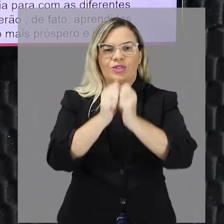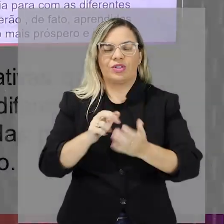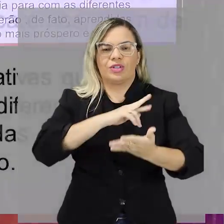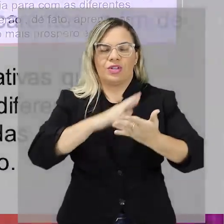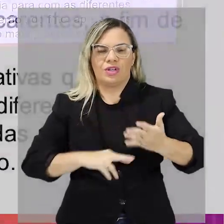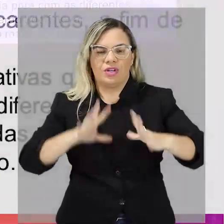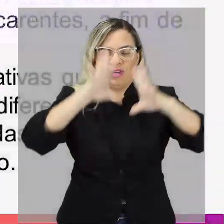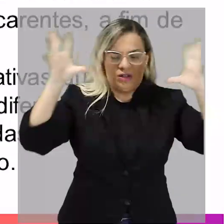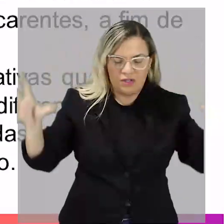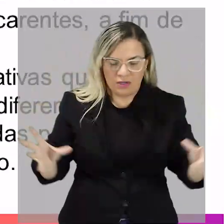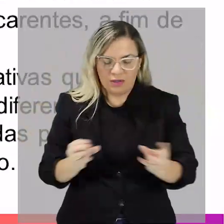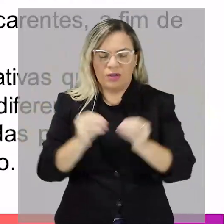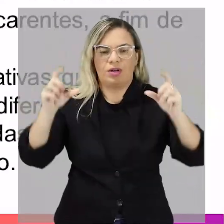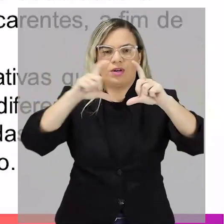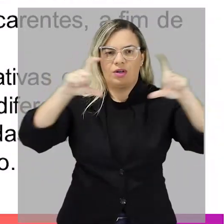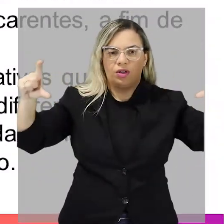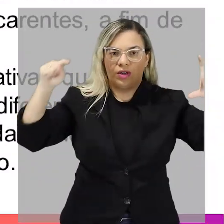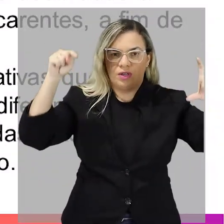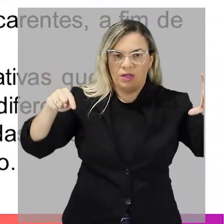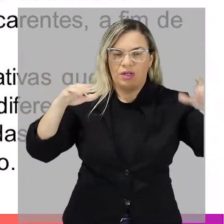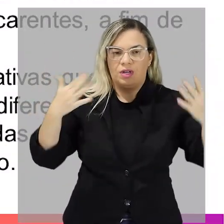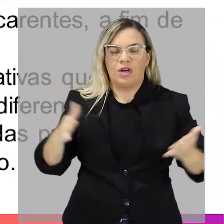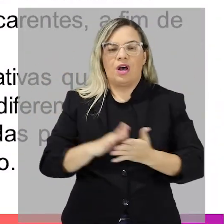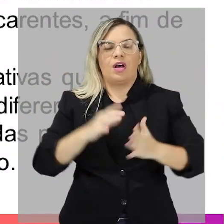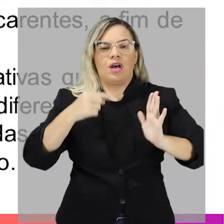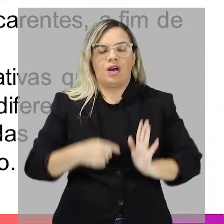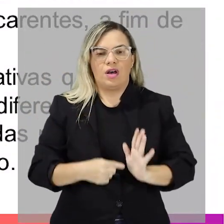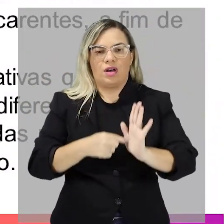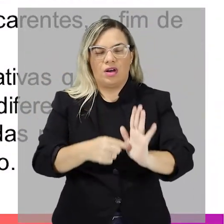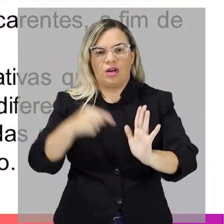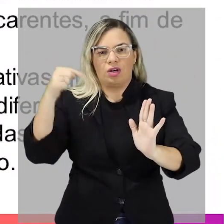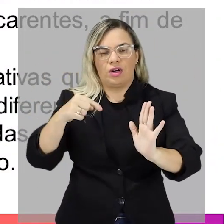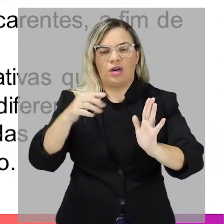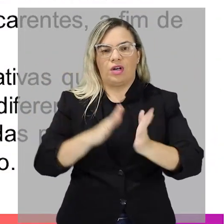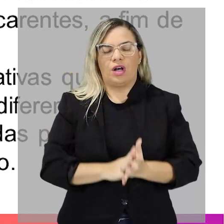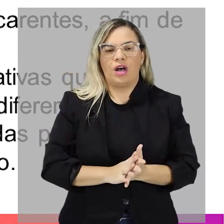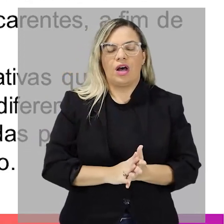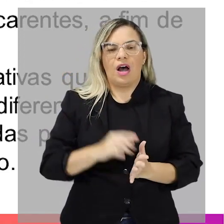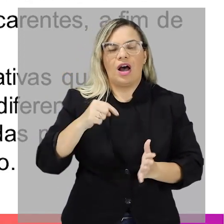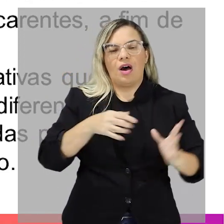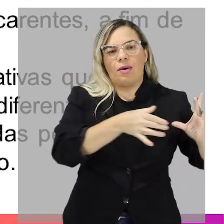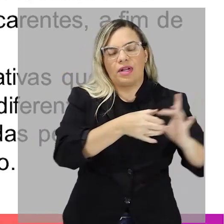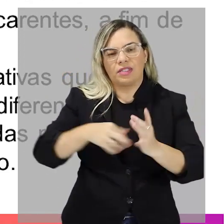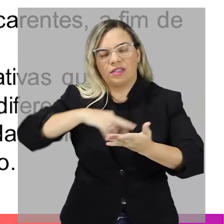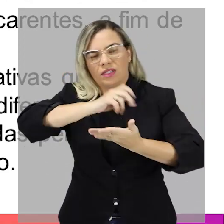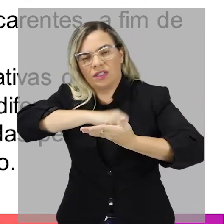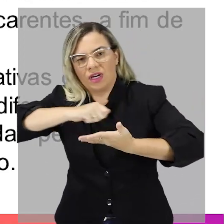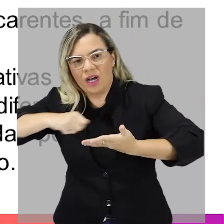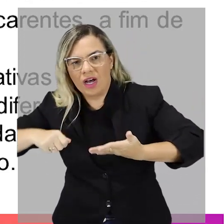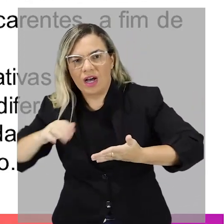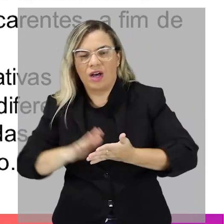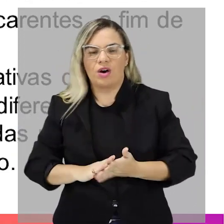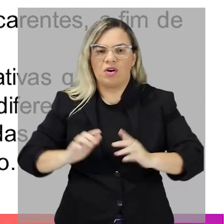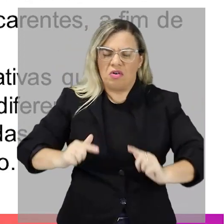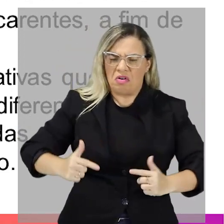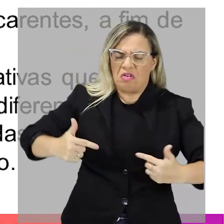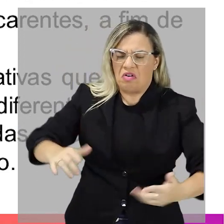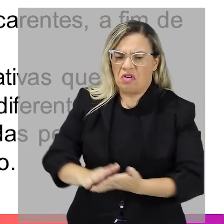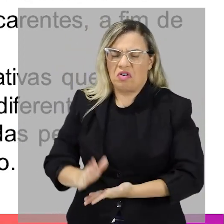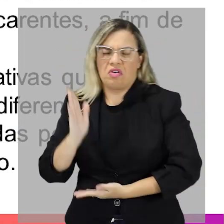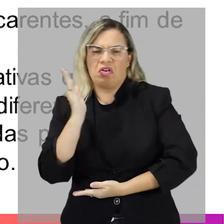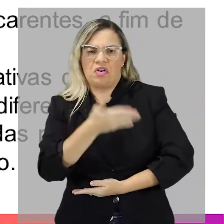Conclusão. Em virtude dos fatos mencionados, são necessárias ações interventivas com o intuito